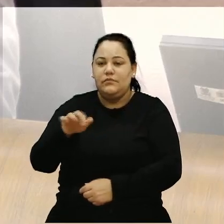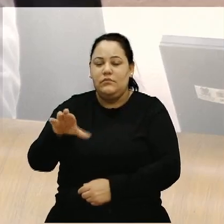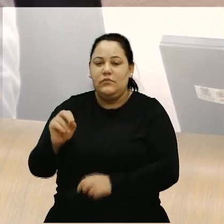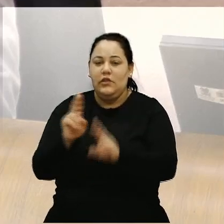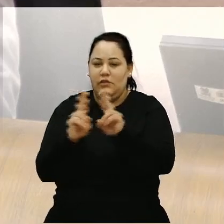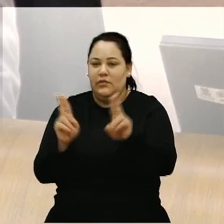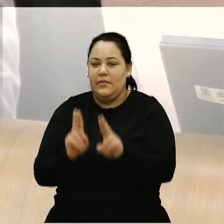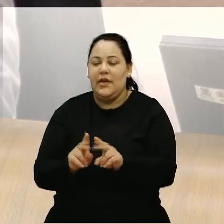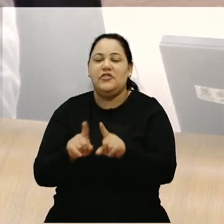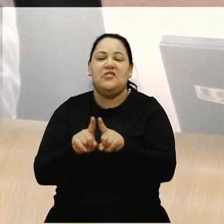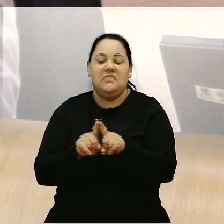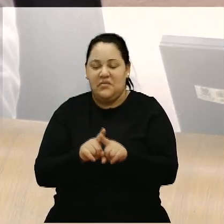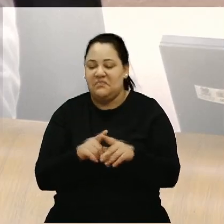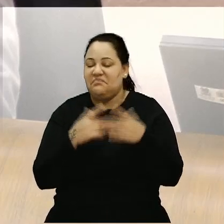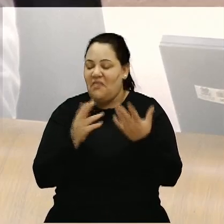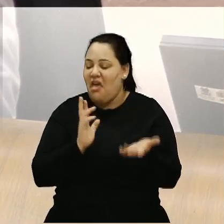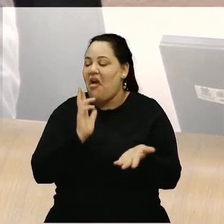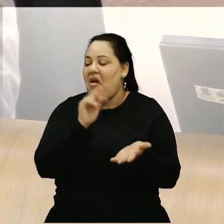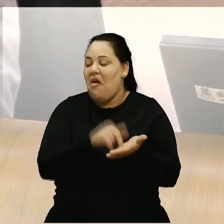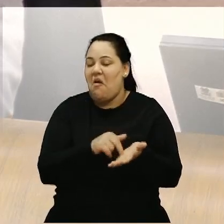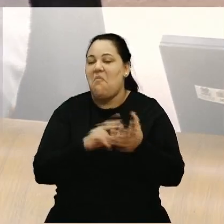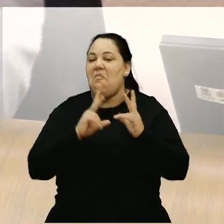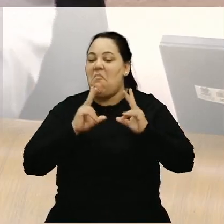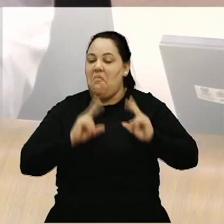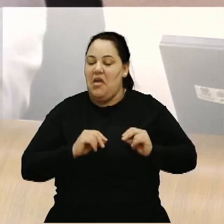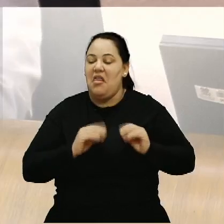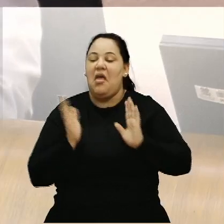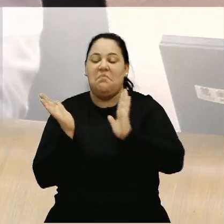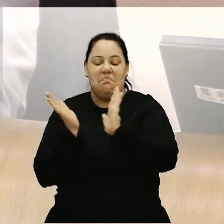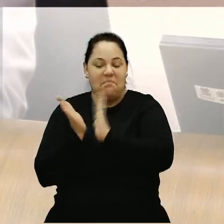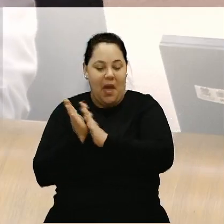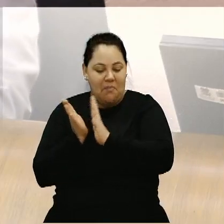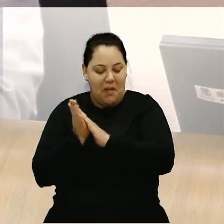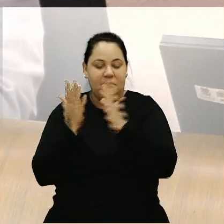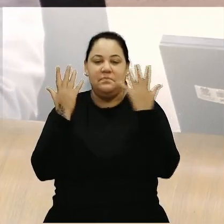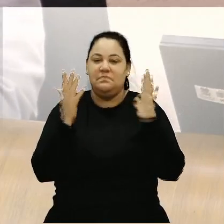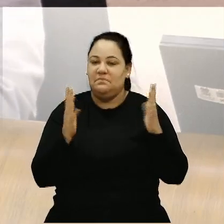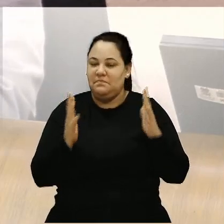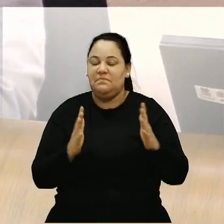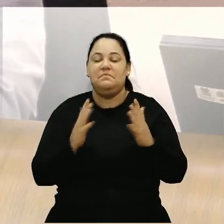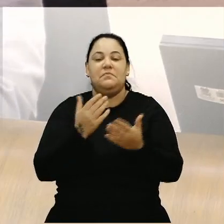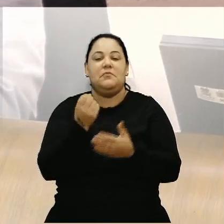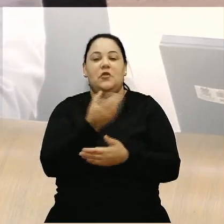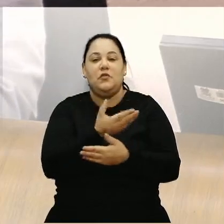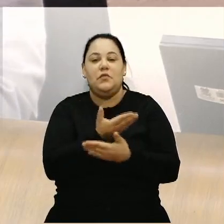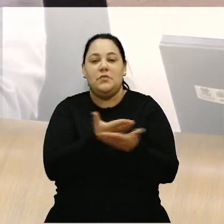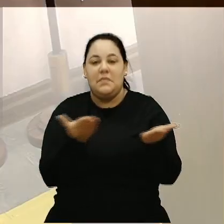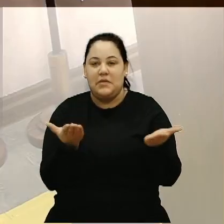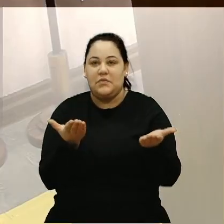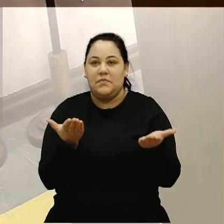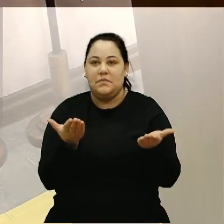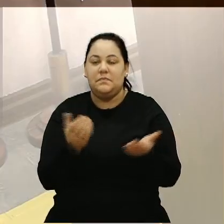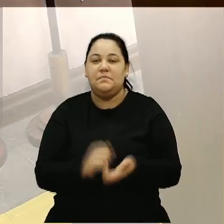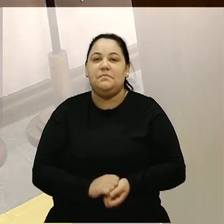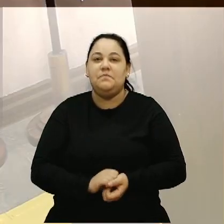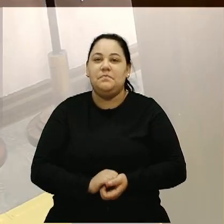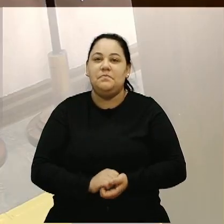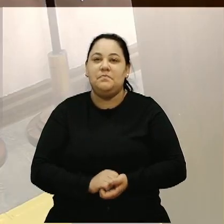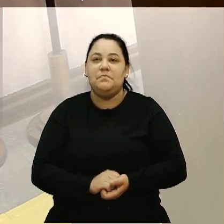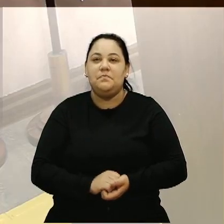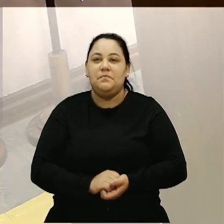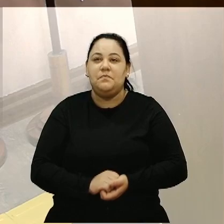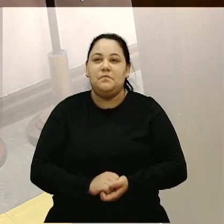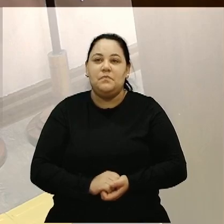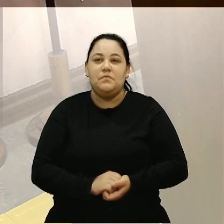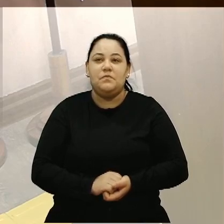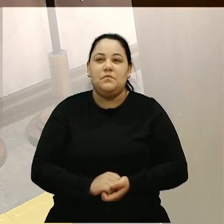Unimed, realmente merecem os nossos aplausos por esse novo espaço. E parabéns ao senhor também por trazer esse tema. Obrigado, vereador Márcio Santos,